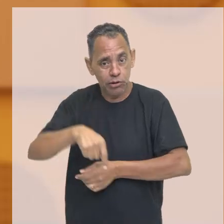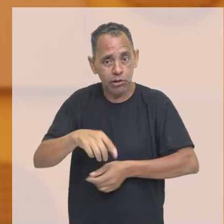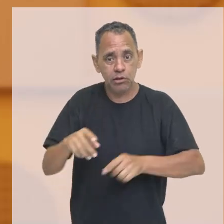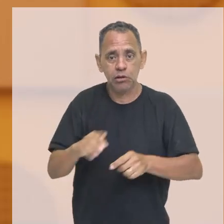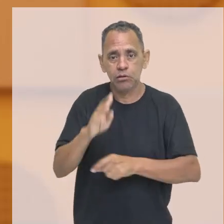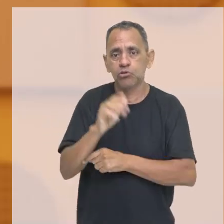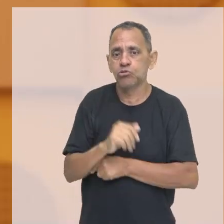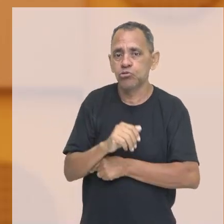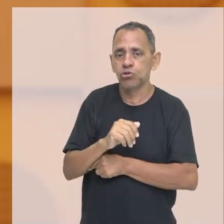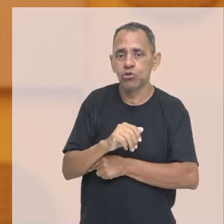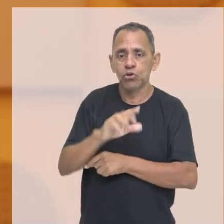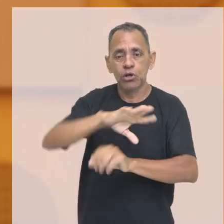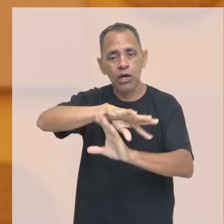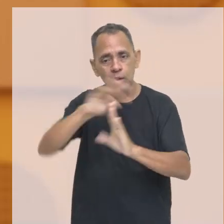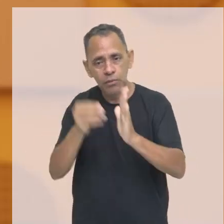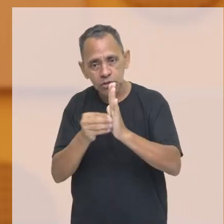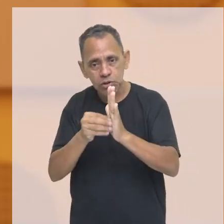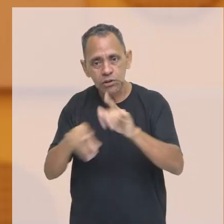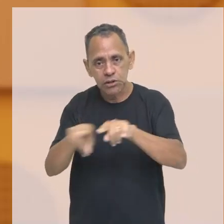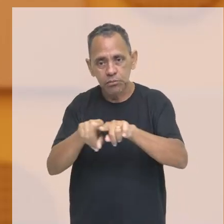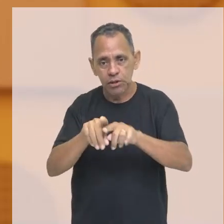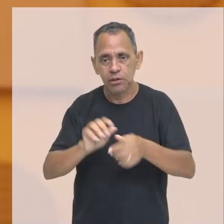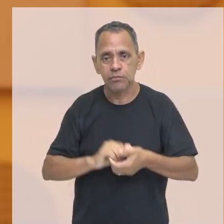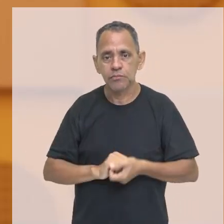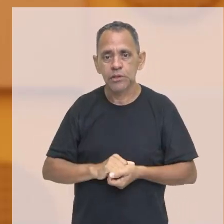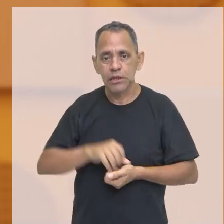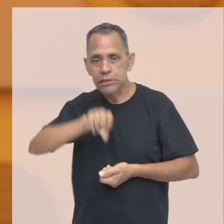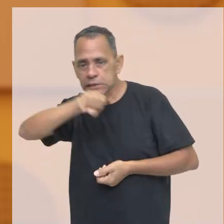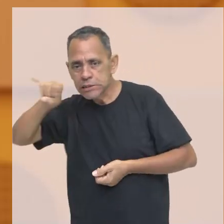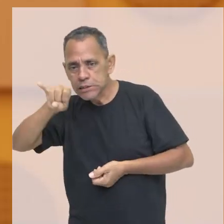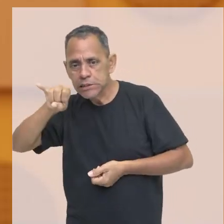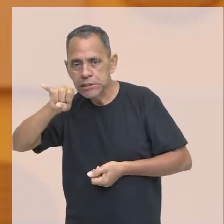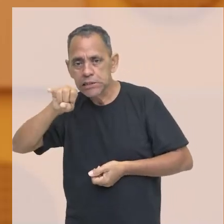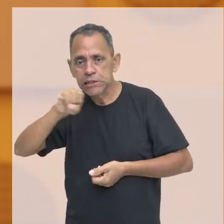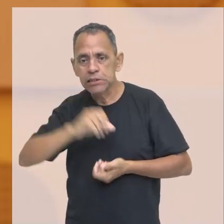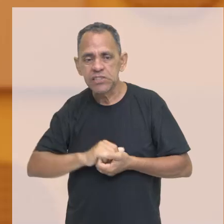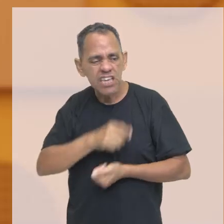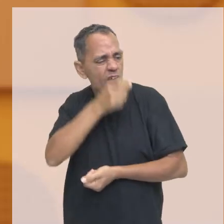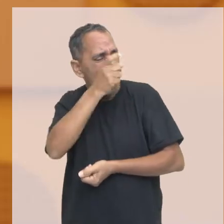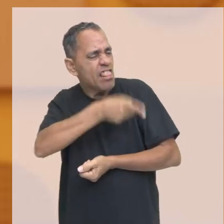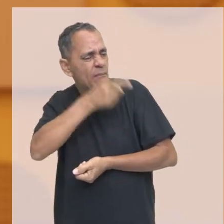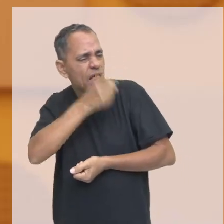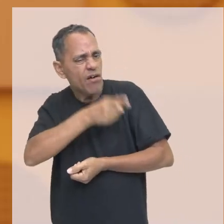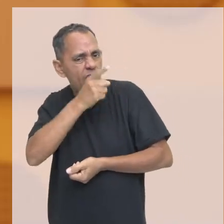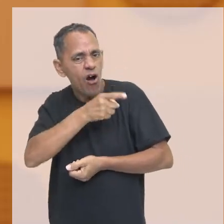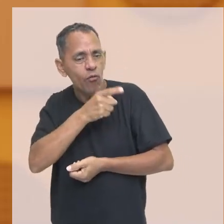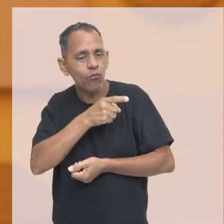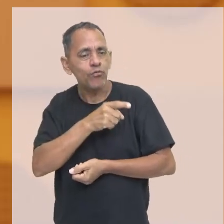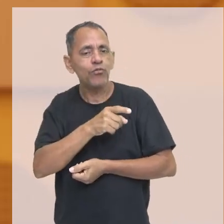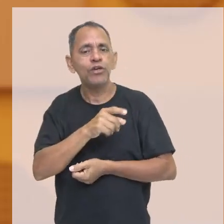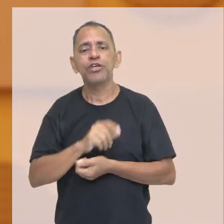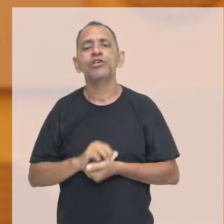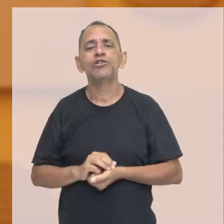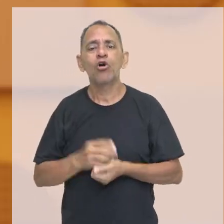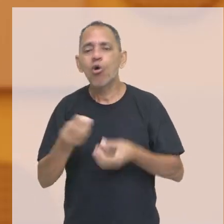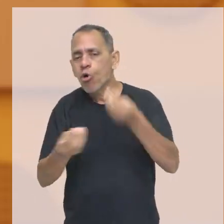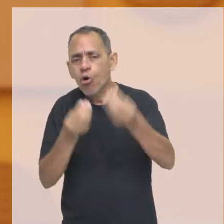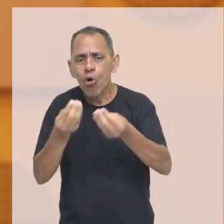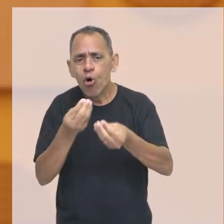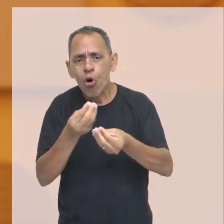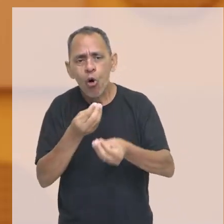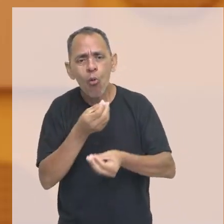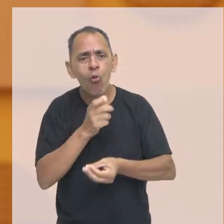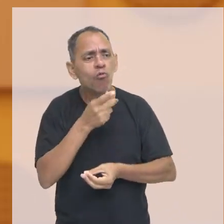de hoje. O fato de quando você quer ofender alguém, você chama de índio, é o reflexo da colonização